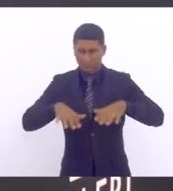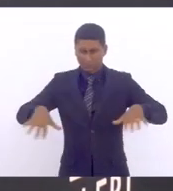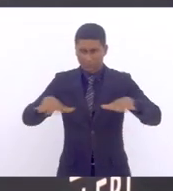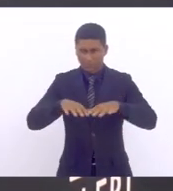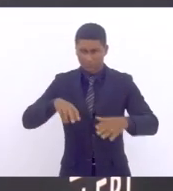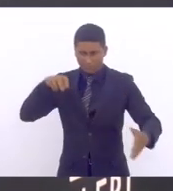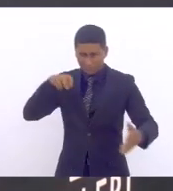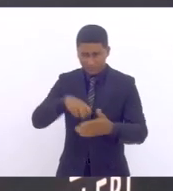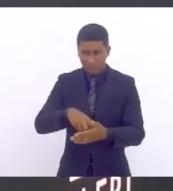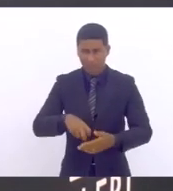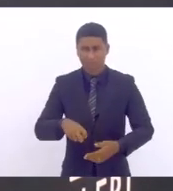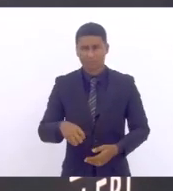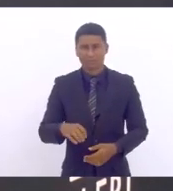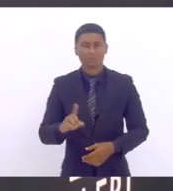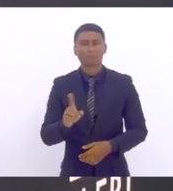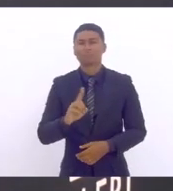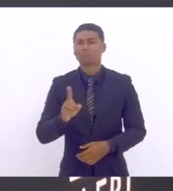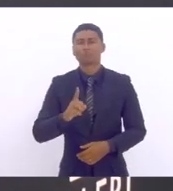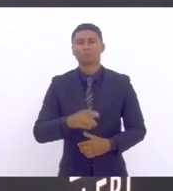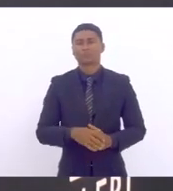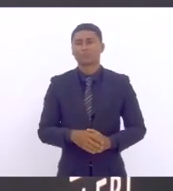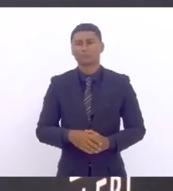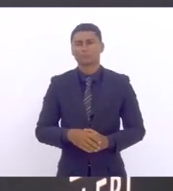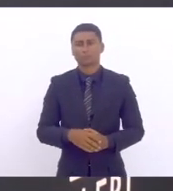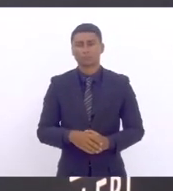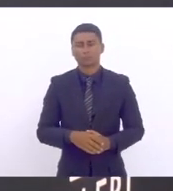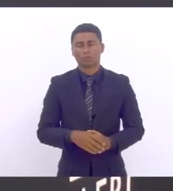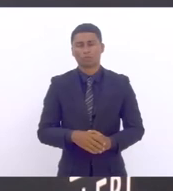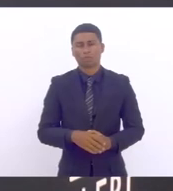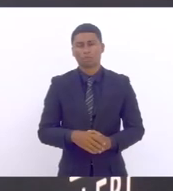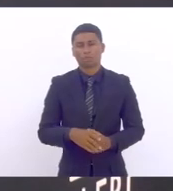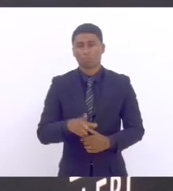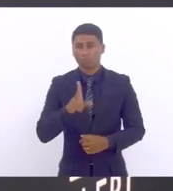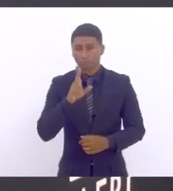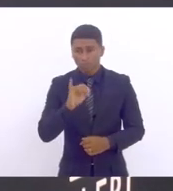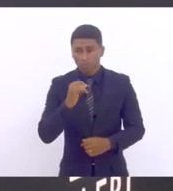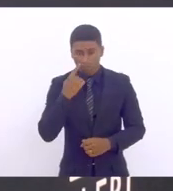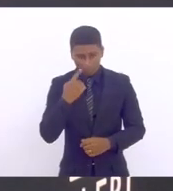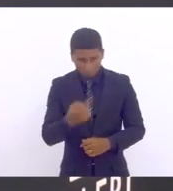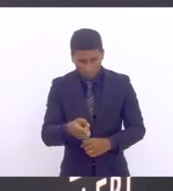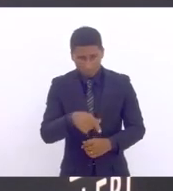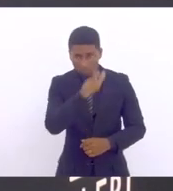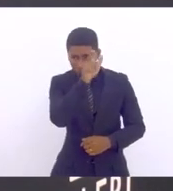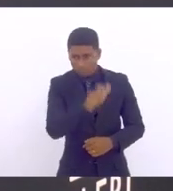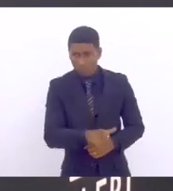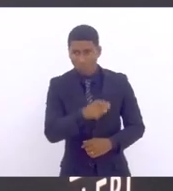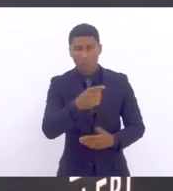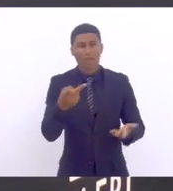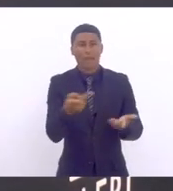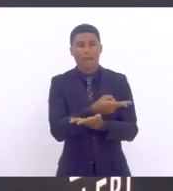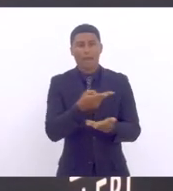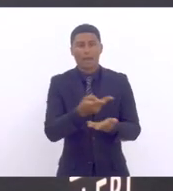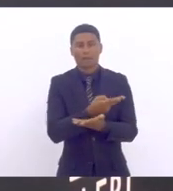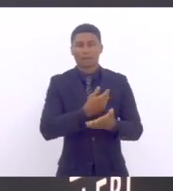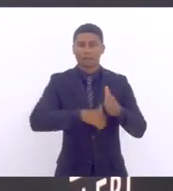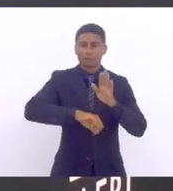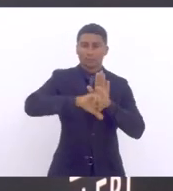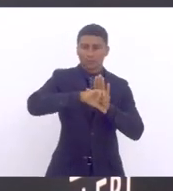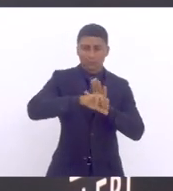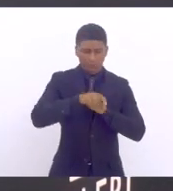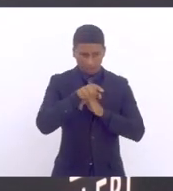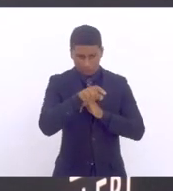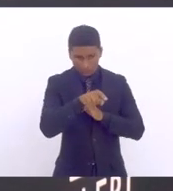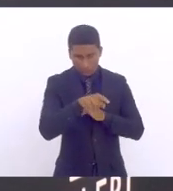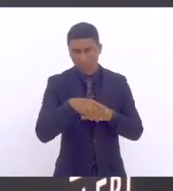uma punição. Não. Se é apurada a conduta, seja civilmente ou criminalmente,